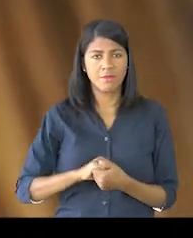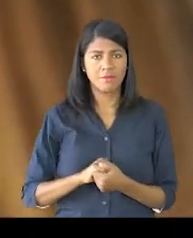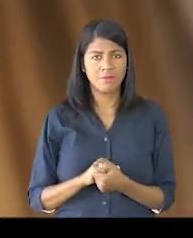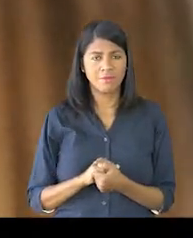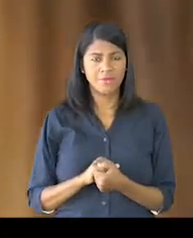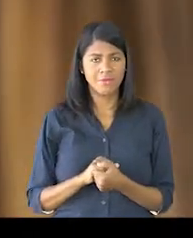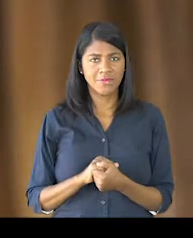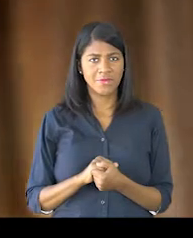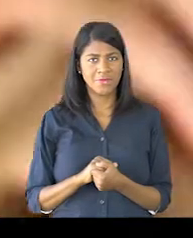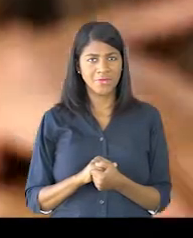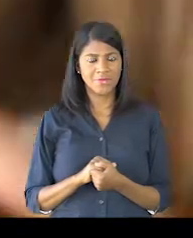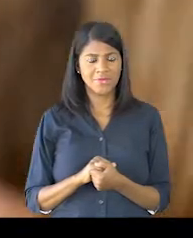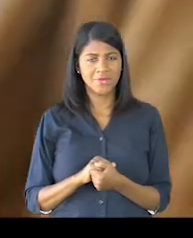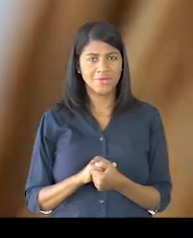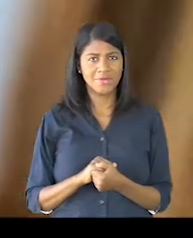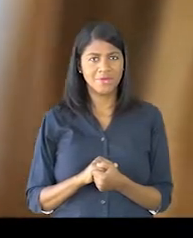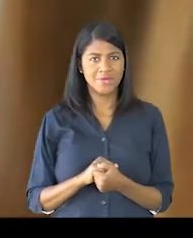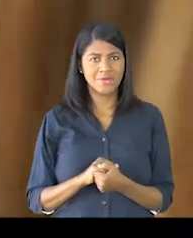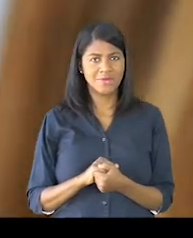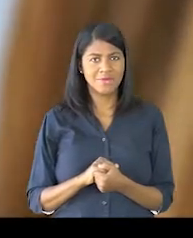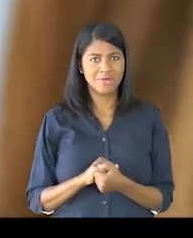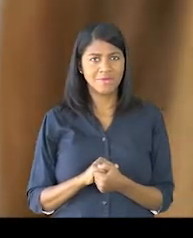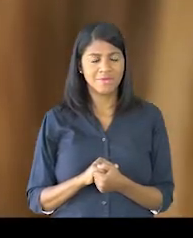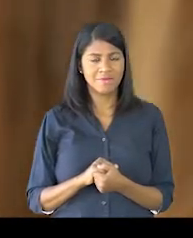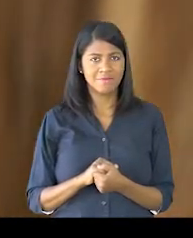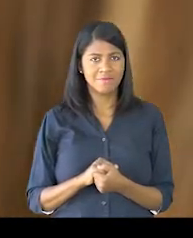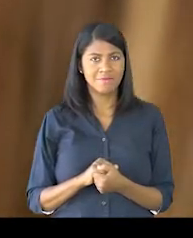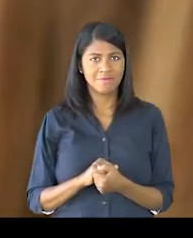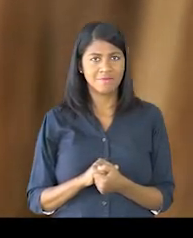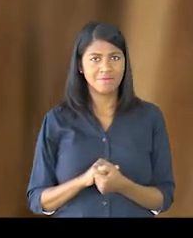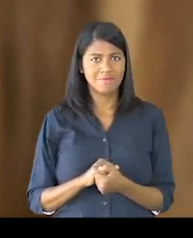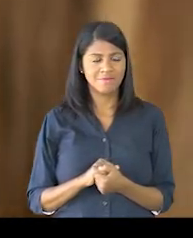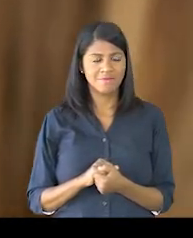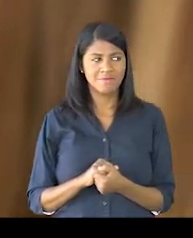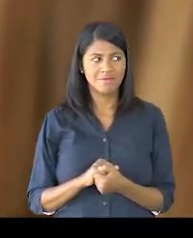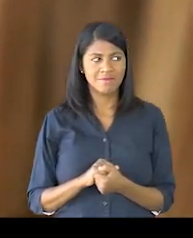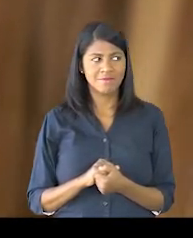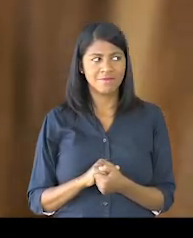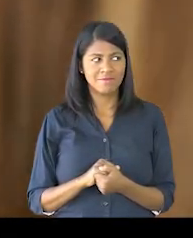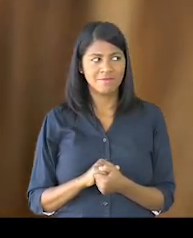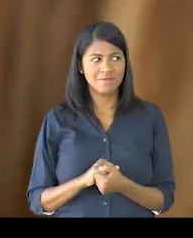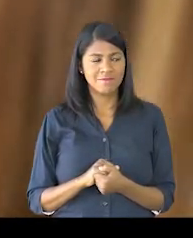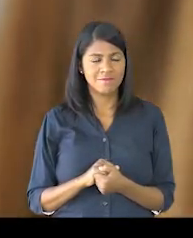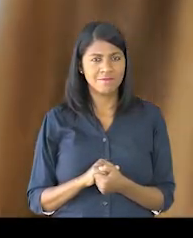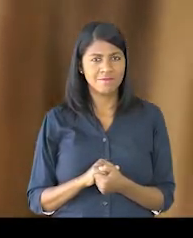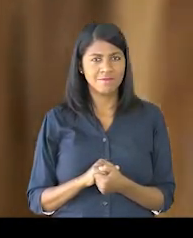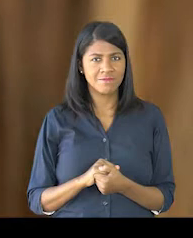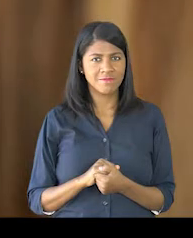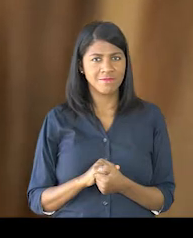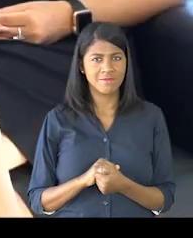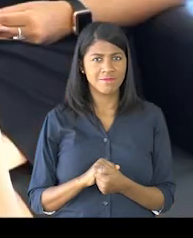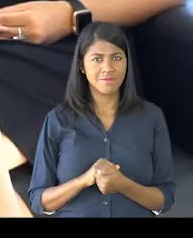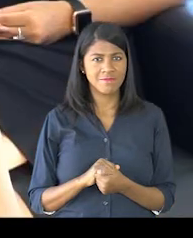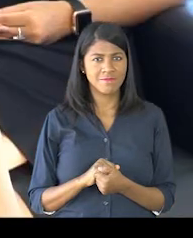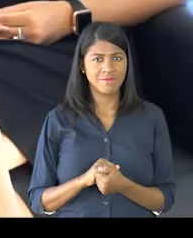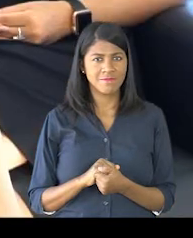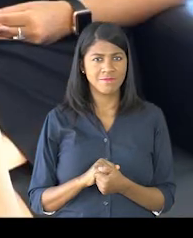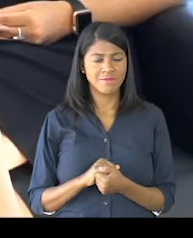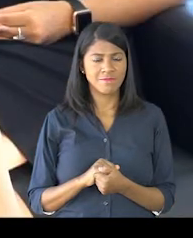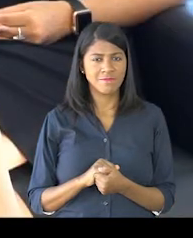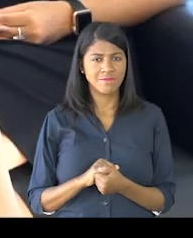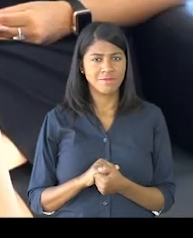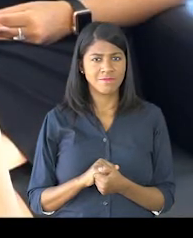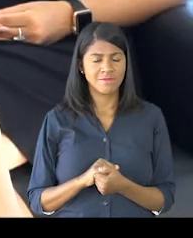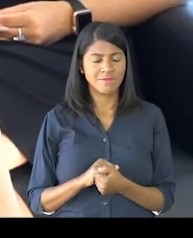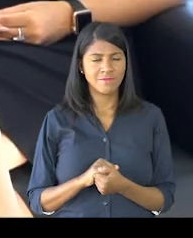a reinserção social, não é? Dentro de um processo de sustentabilidade da própria família. Sim. Mas isso não é à